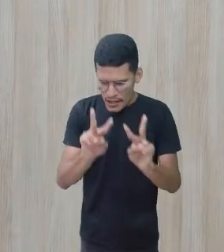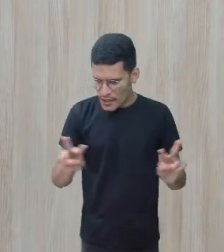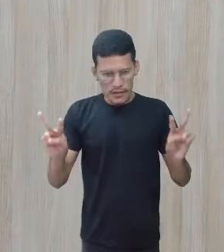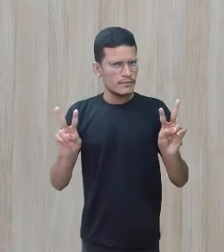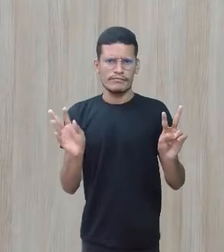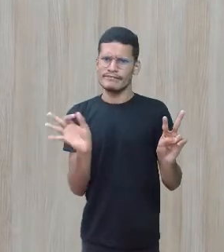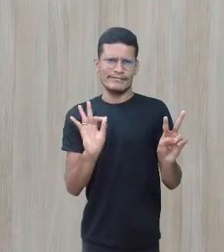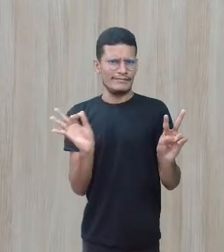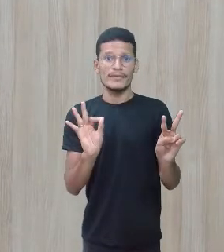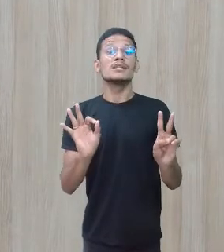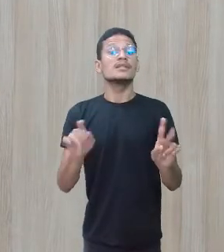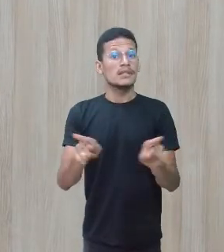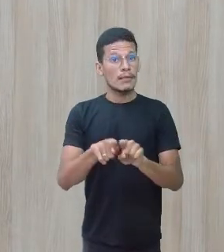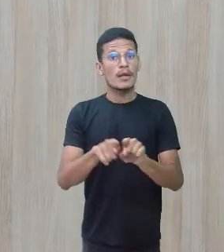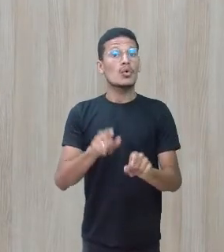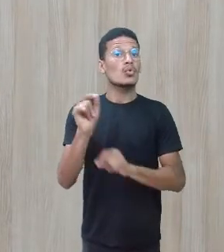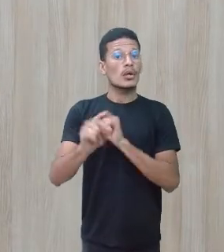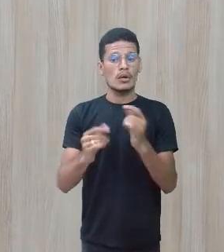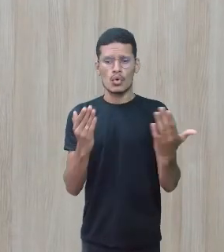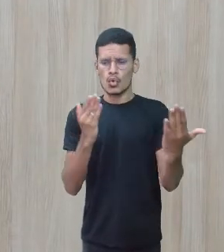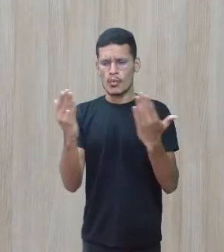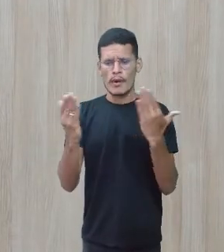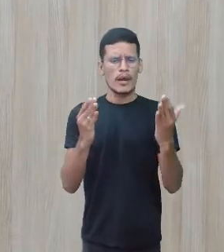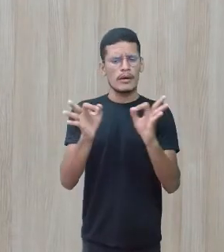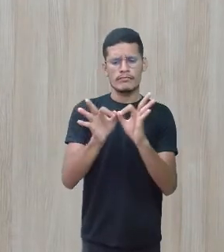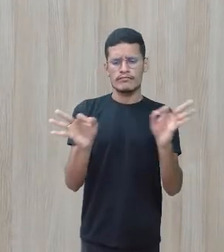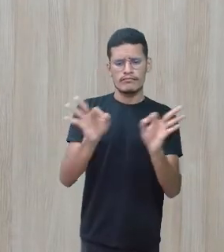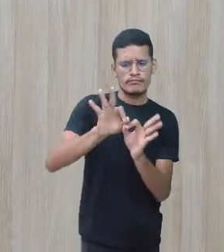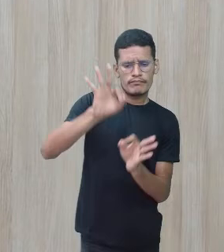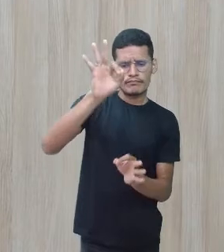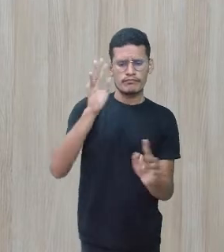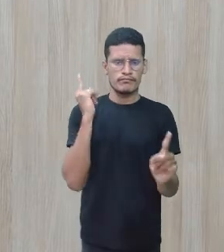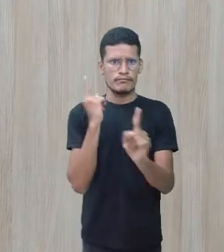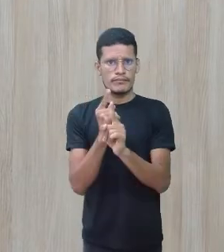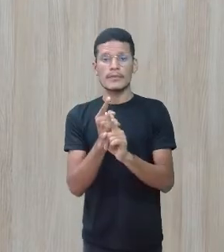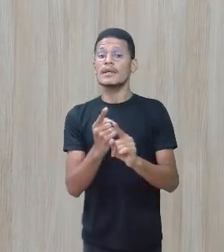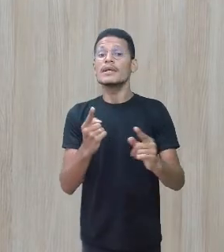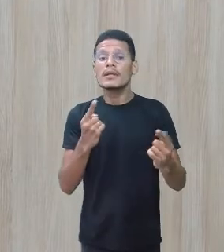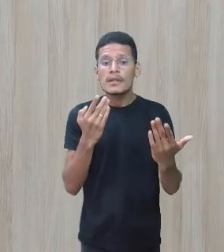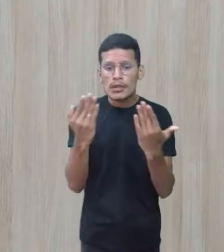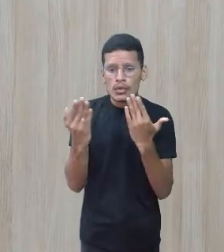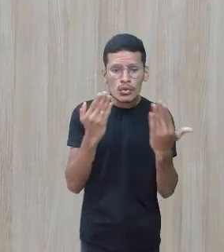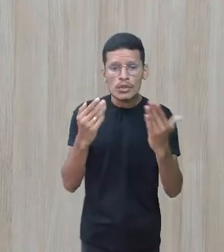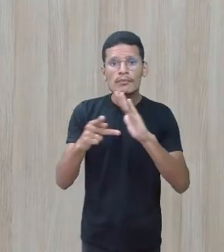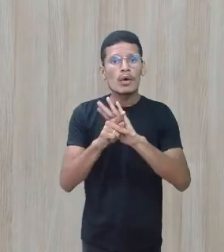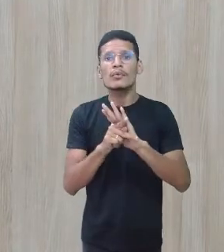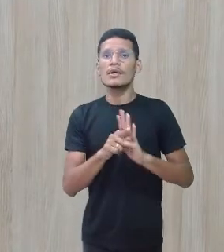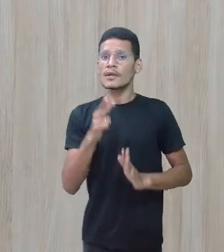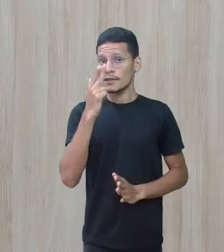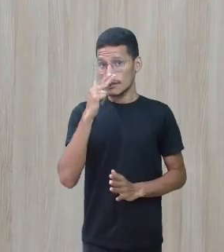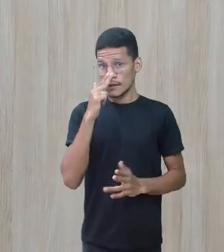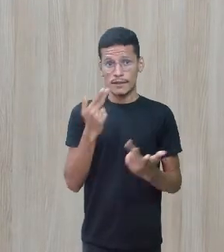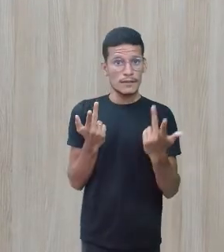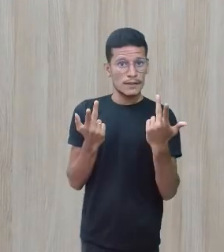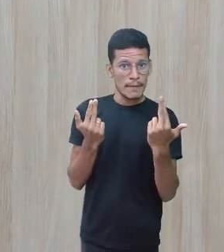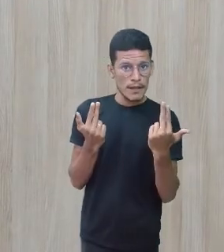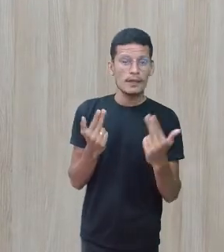né? Mas também com a parte de comparar essas medidas e discutir essa razão de semelhança. Diga lá, professor